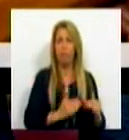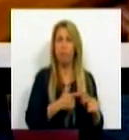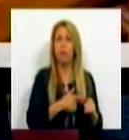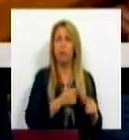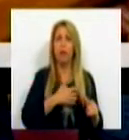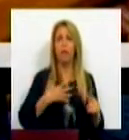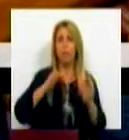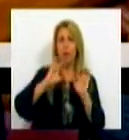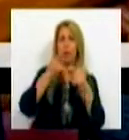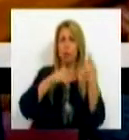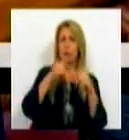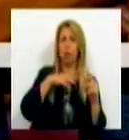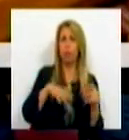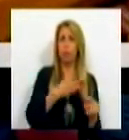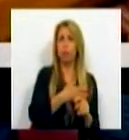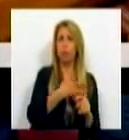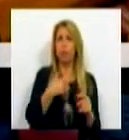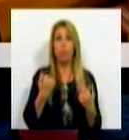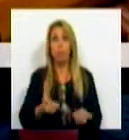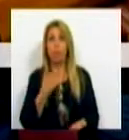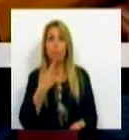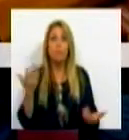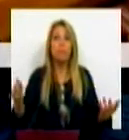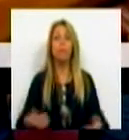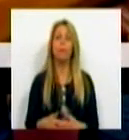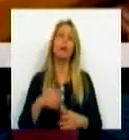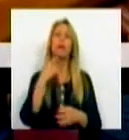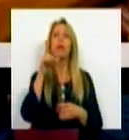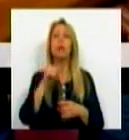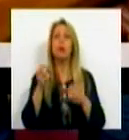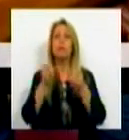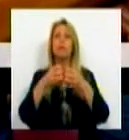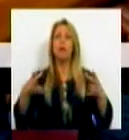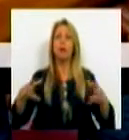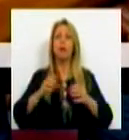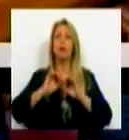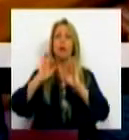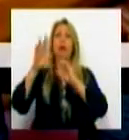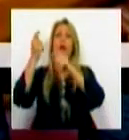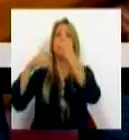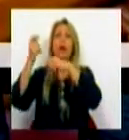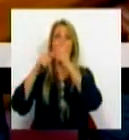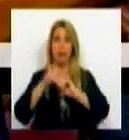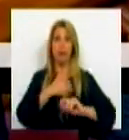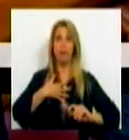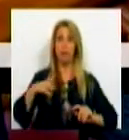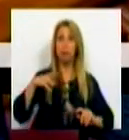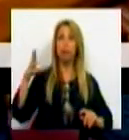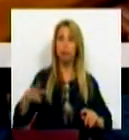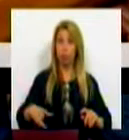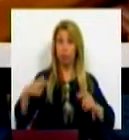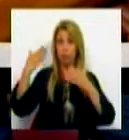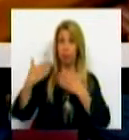portuguesas? Não consigo perceber. Disse ainda: o crescimento das exportações das empresas portuguesas atravessou toda a